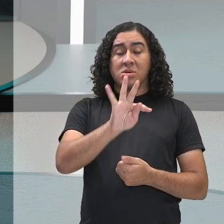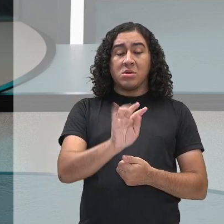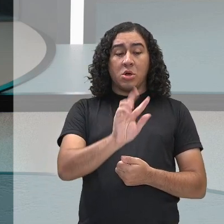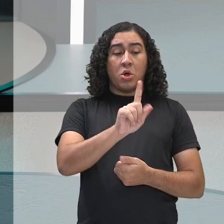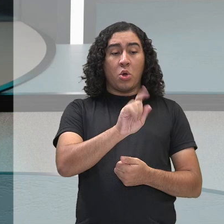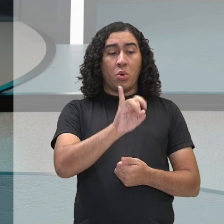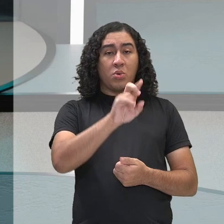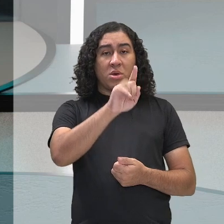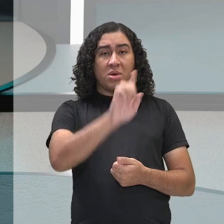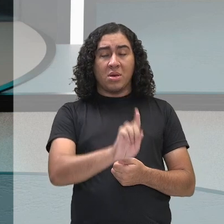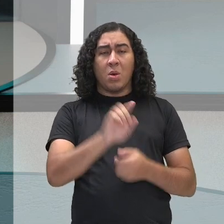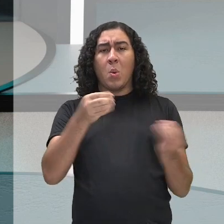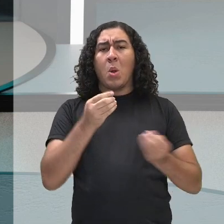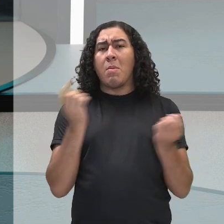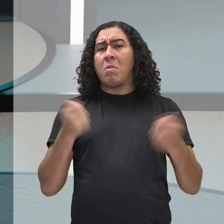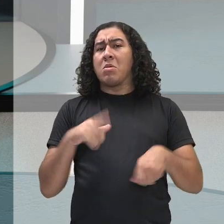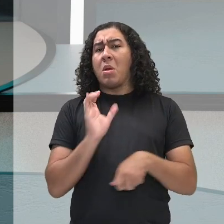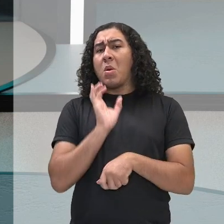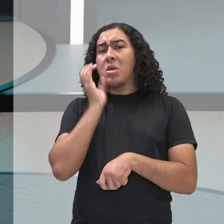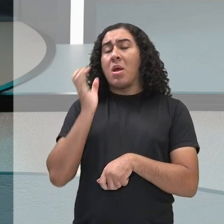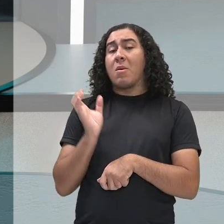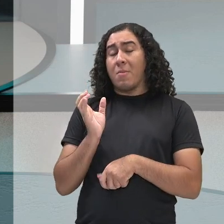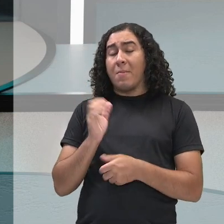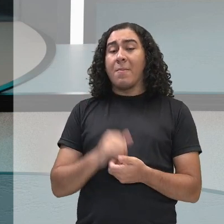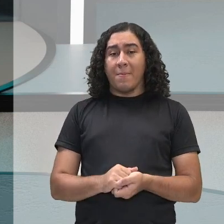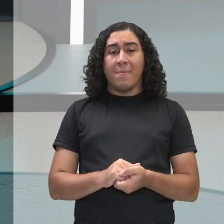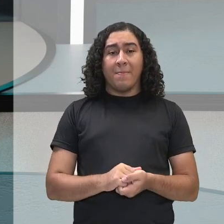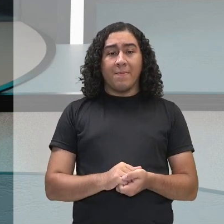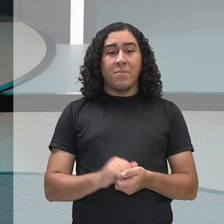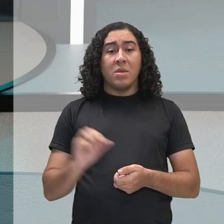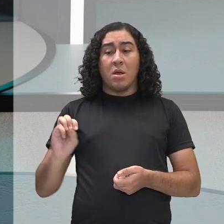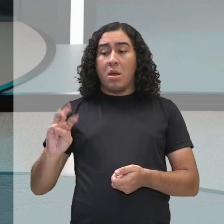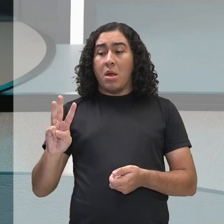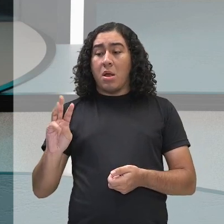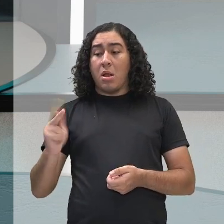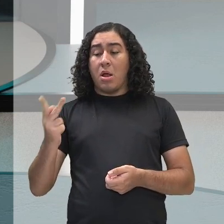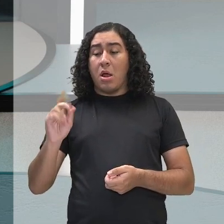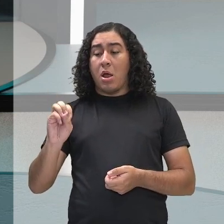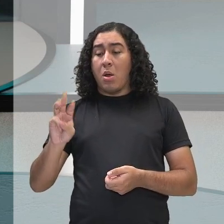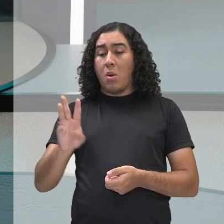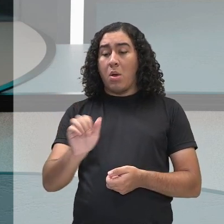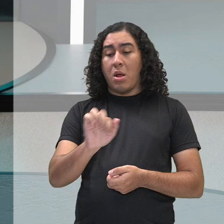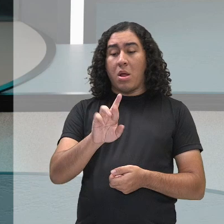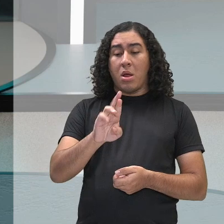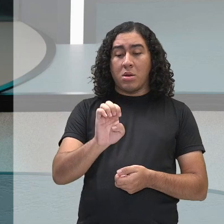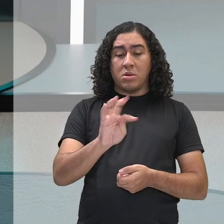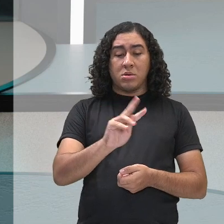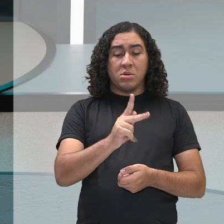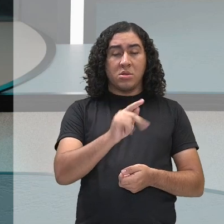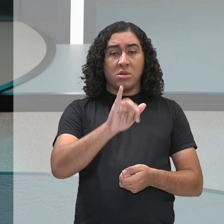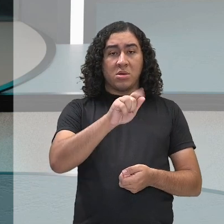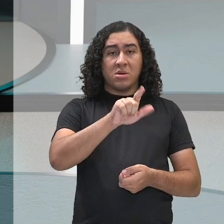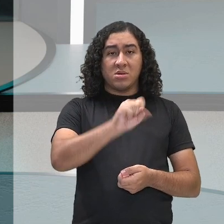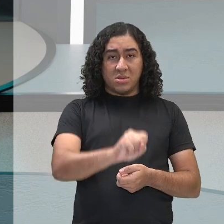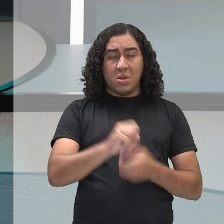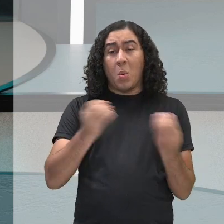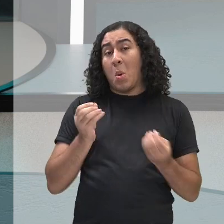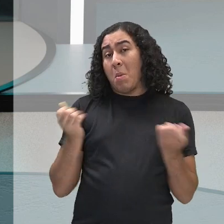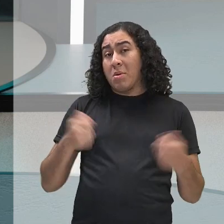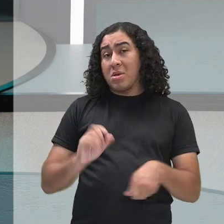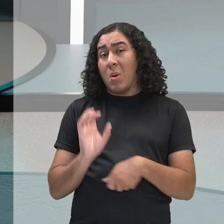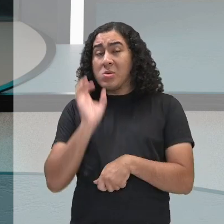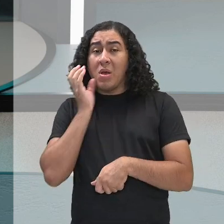going? Como tá indo? Como são as coisas? How are things? How are things? Como estão as coisas? Como tá